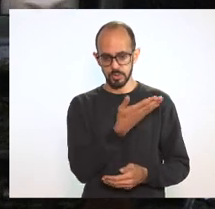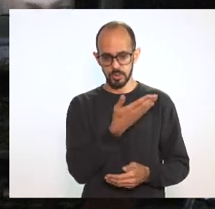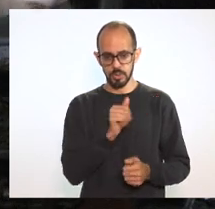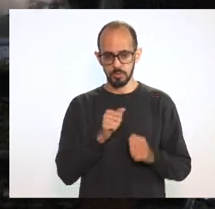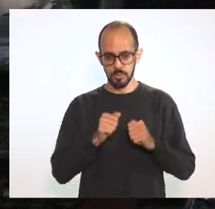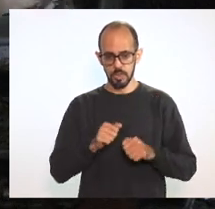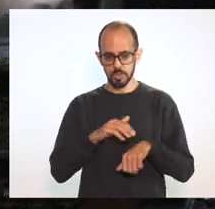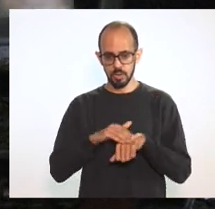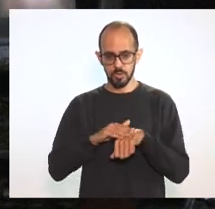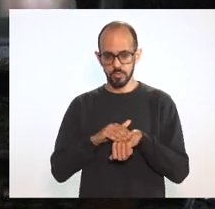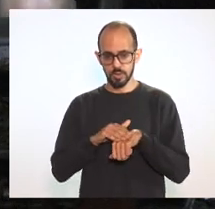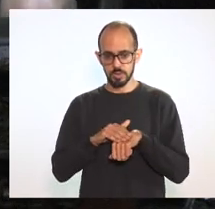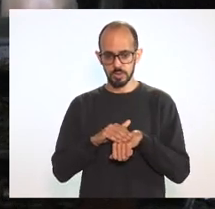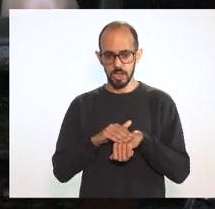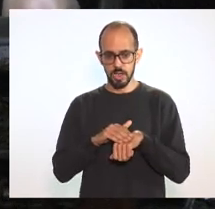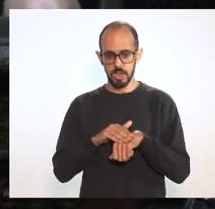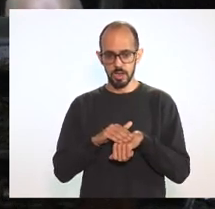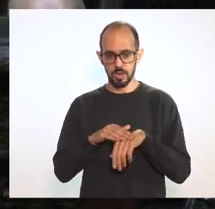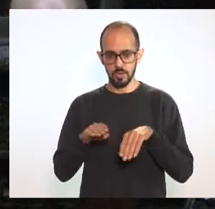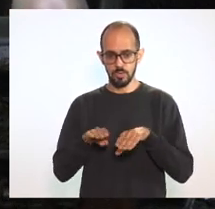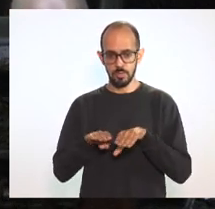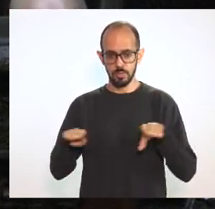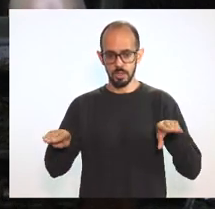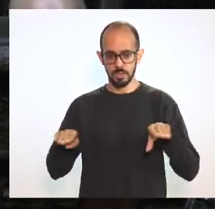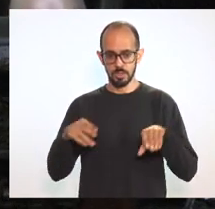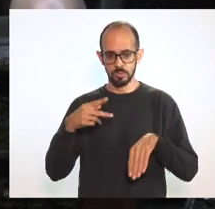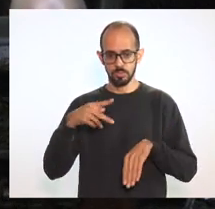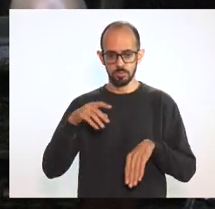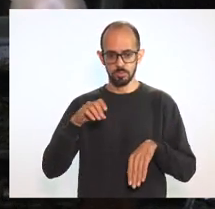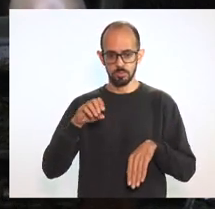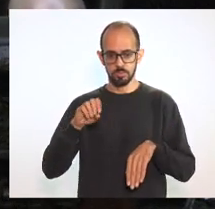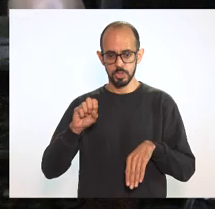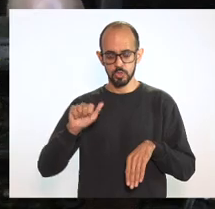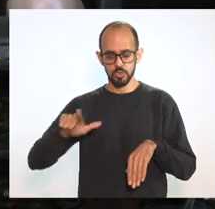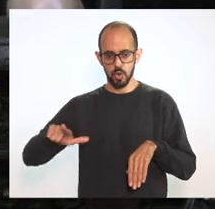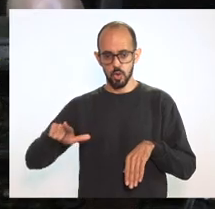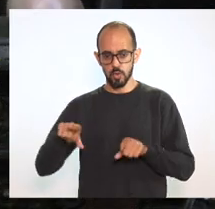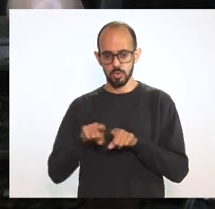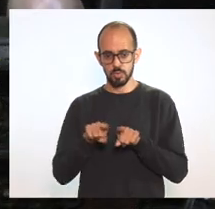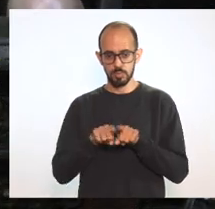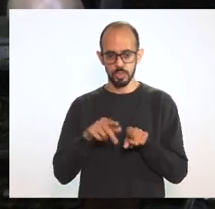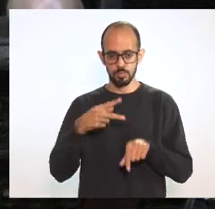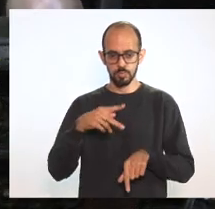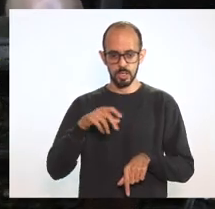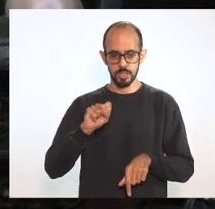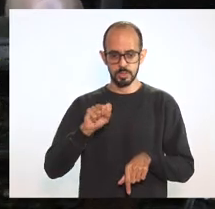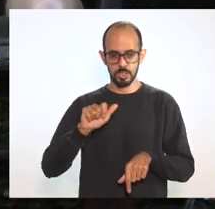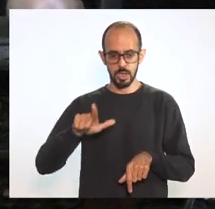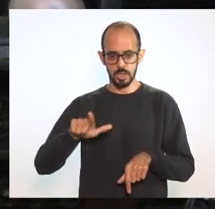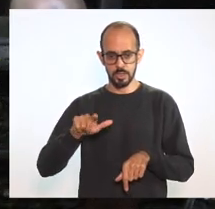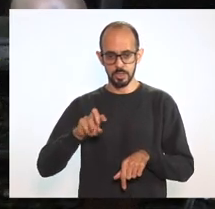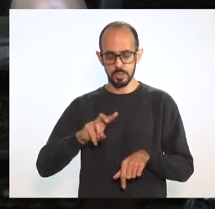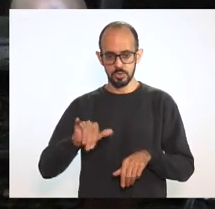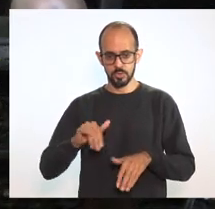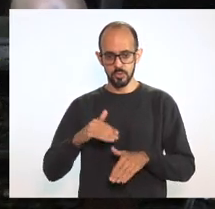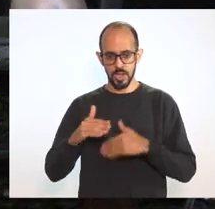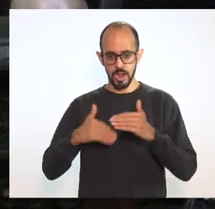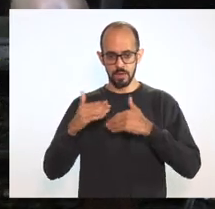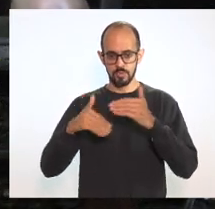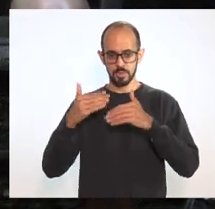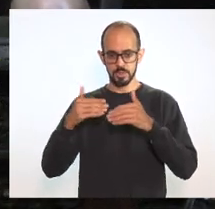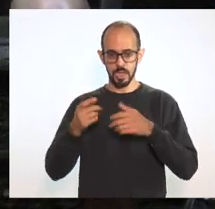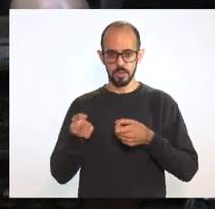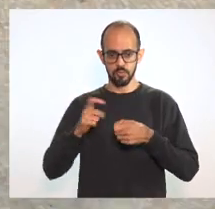conversar com a bancada do PSOL e a bancada do PSL, e a gente vai avançar na pauta e